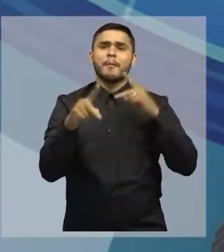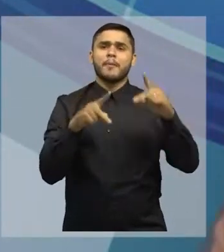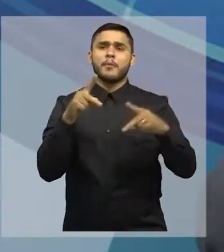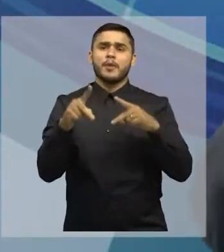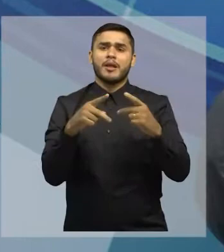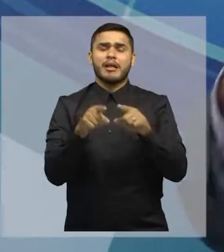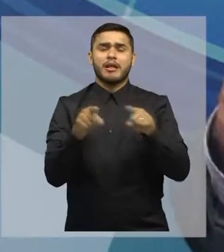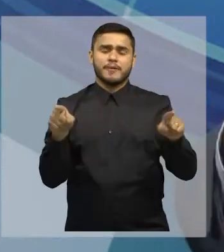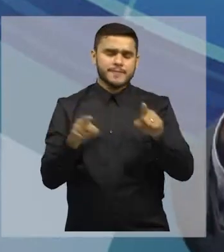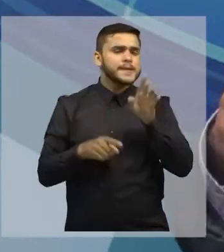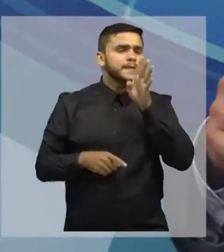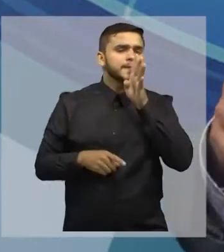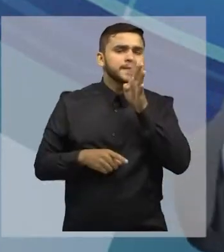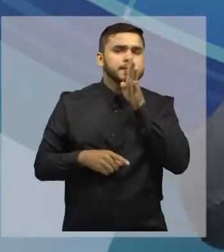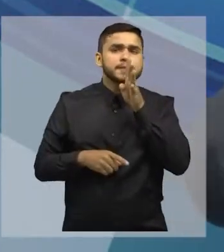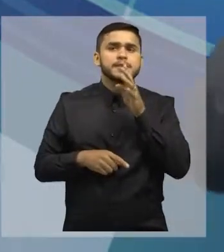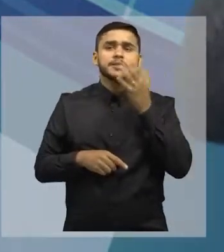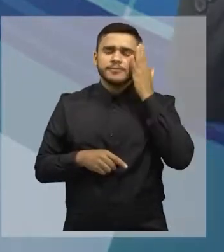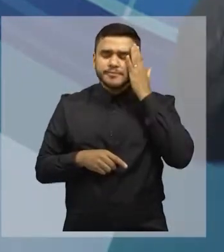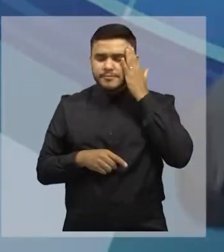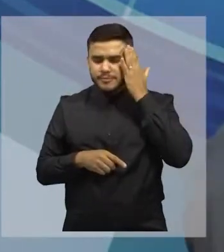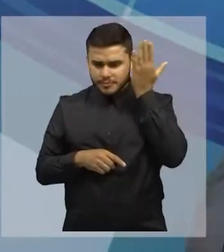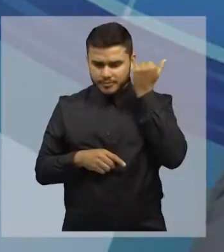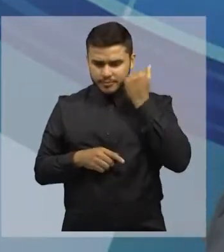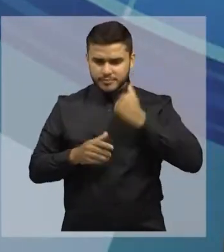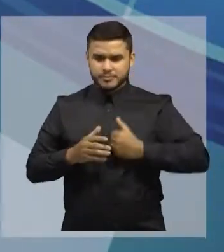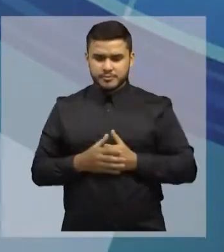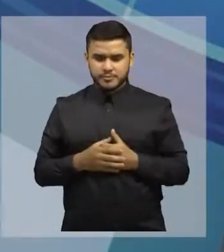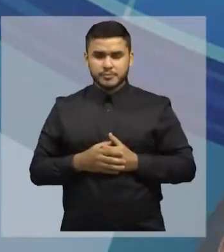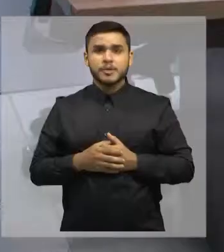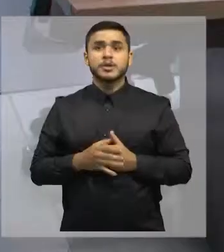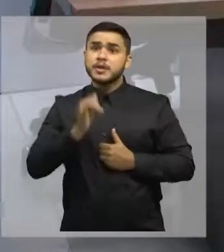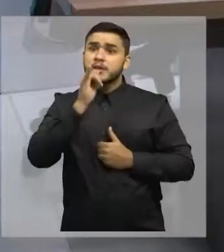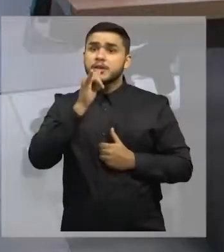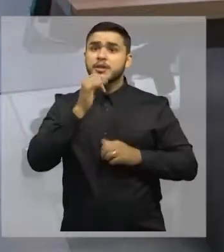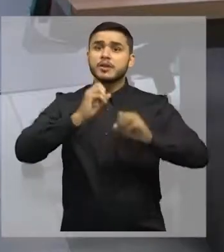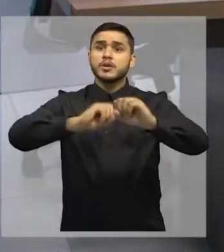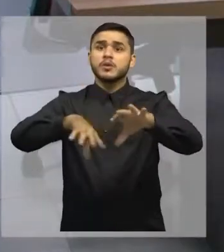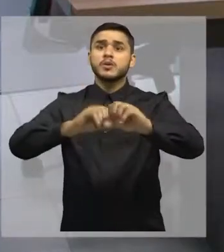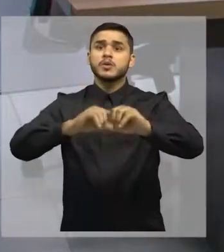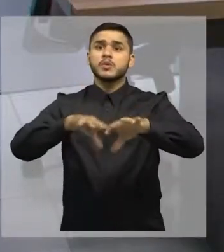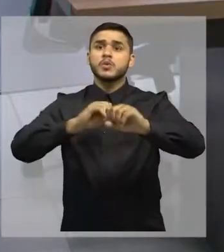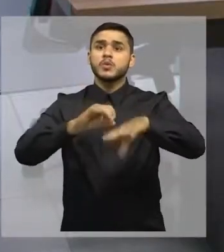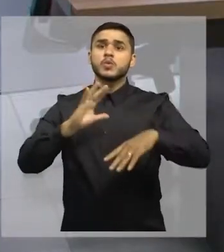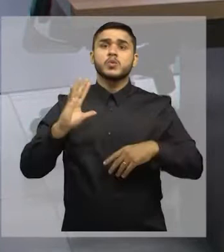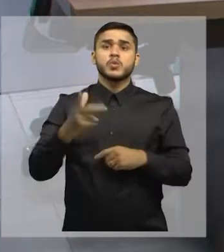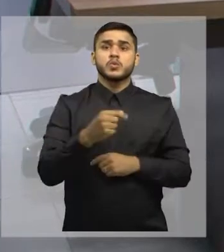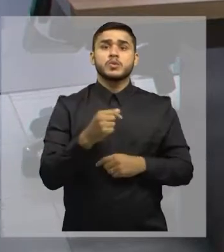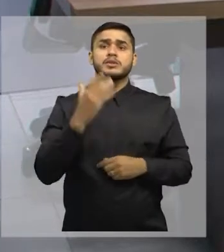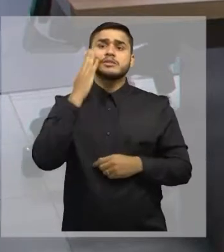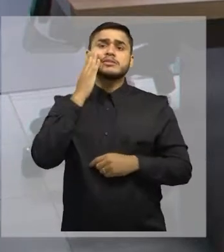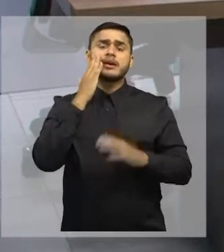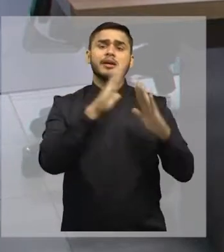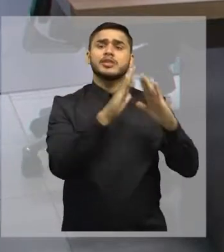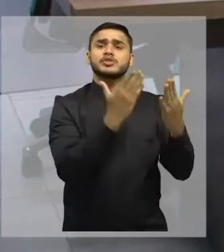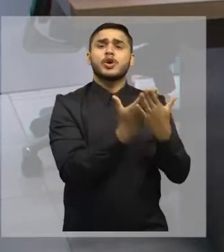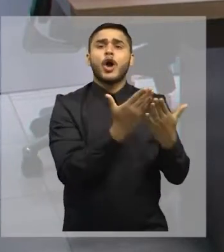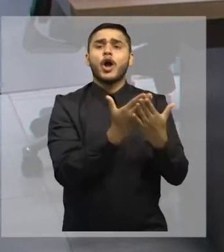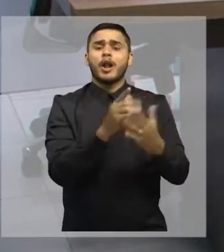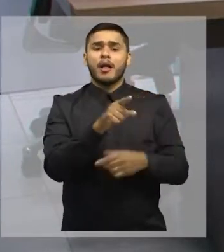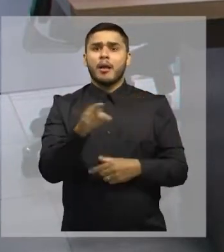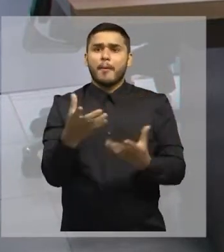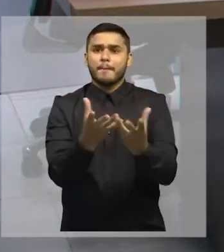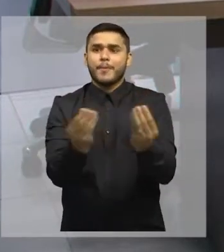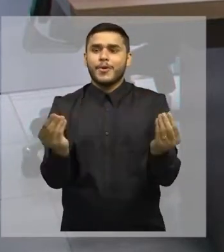mas a quase universalização da educação fez com que todos nós conhecêssemos sala de aula, né? E a gente,